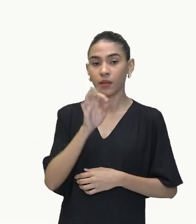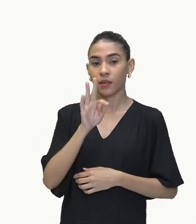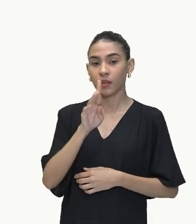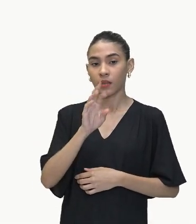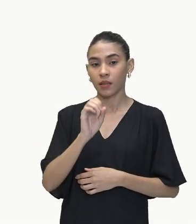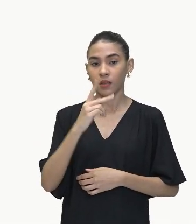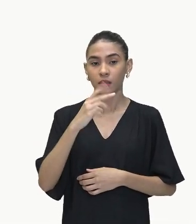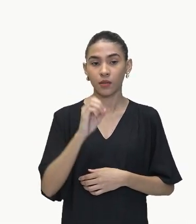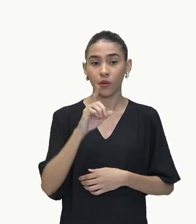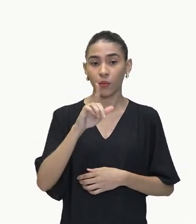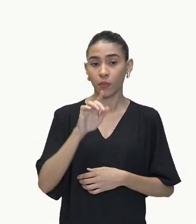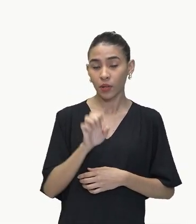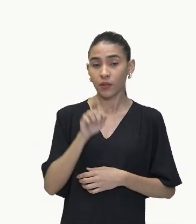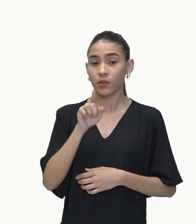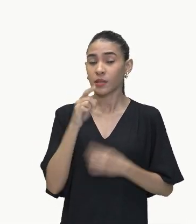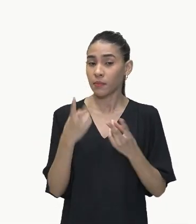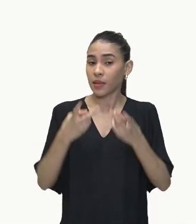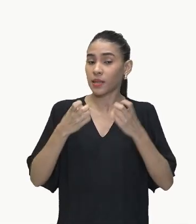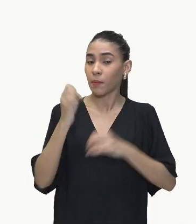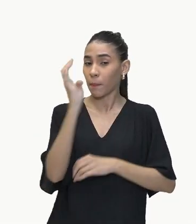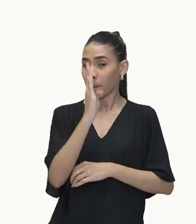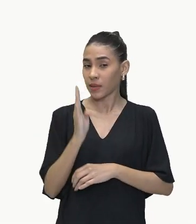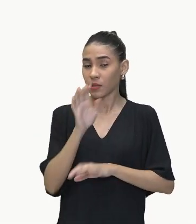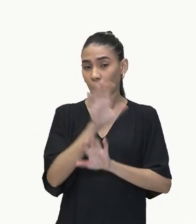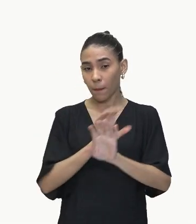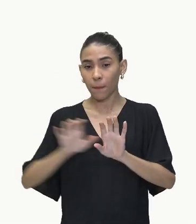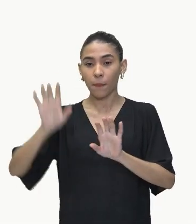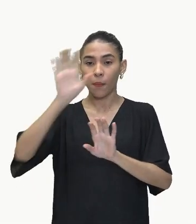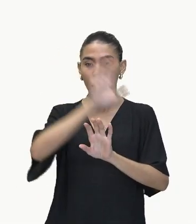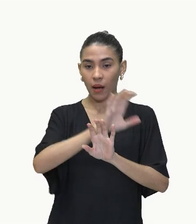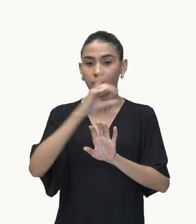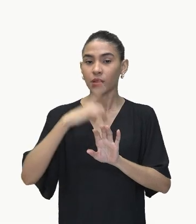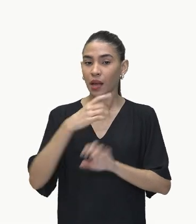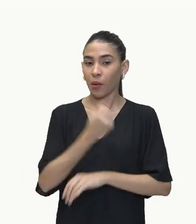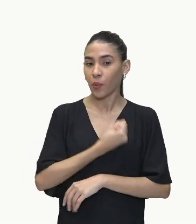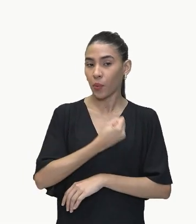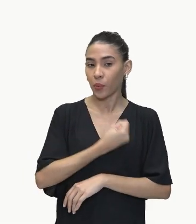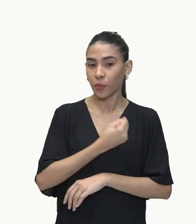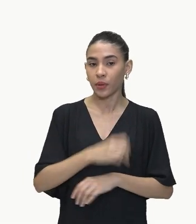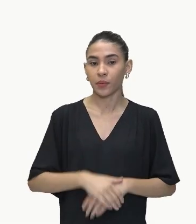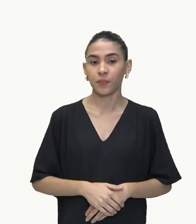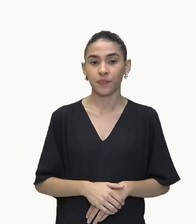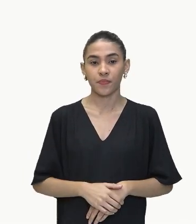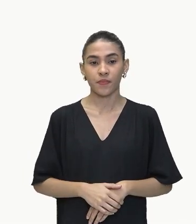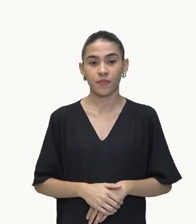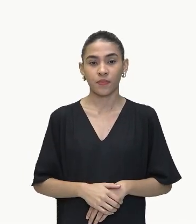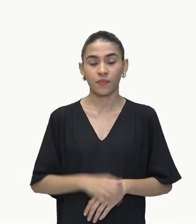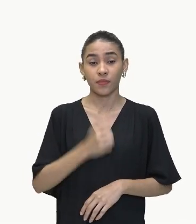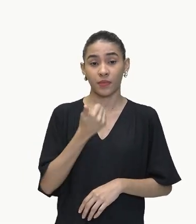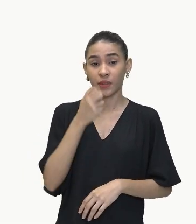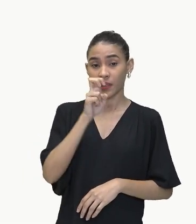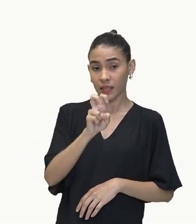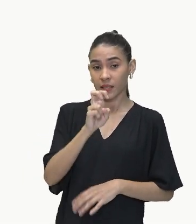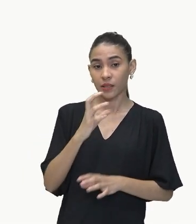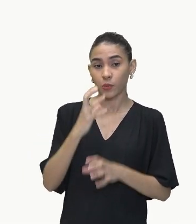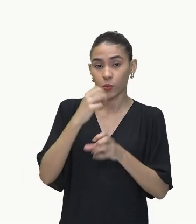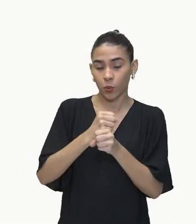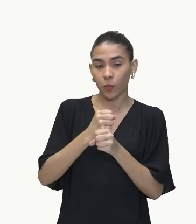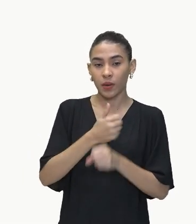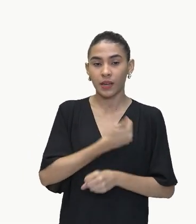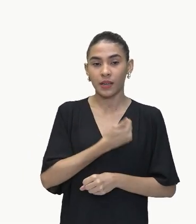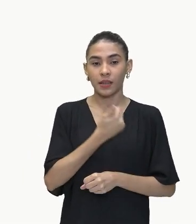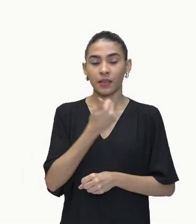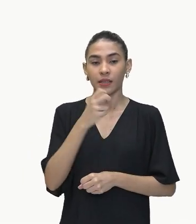nós vemos que o Brasil todo tem um número, né, esse número 15, o total,